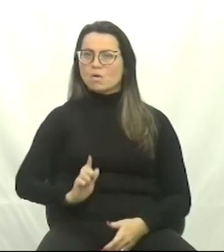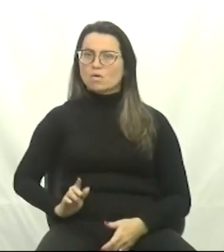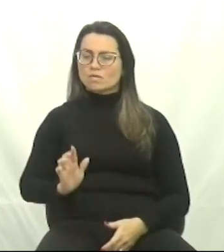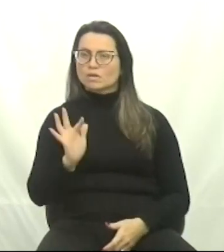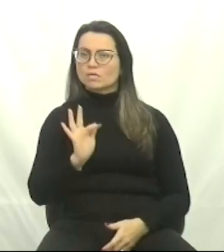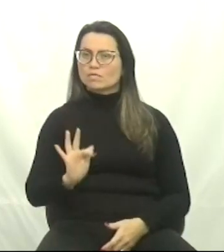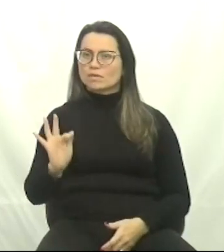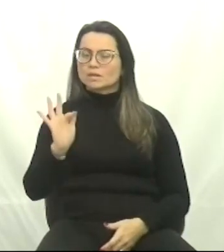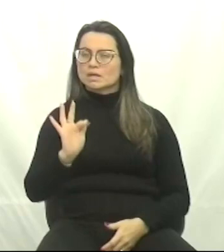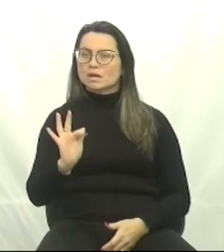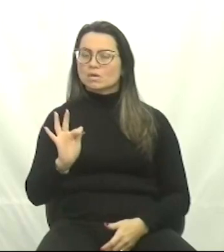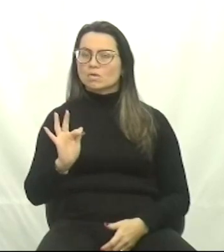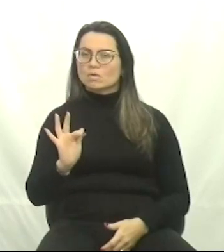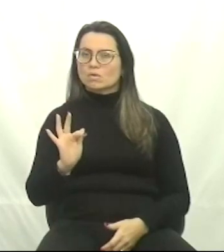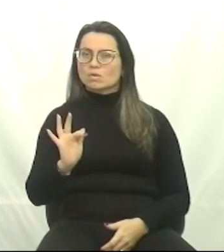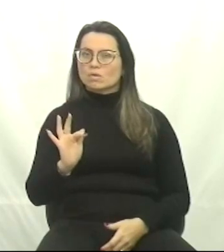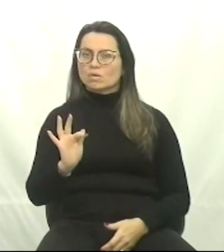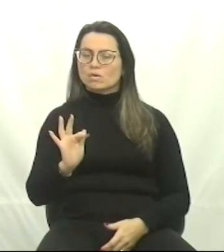É o governo federal.